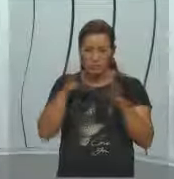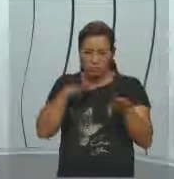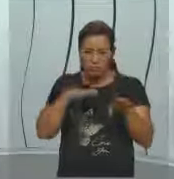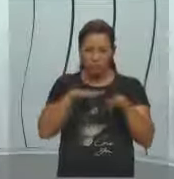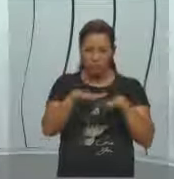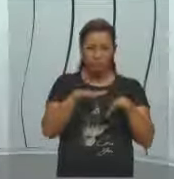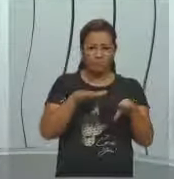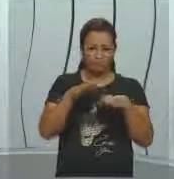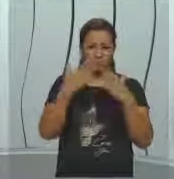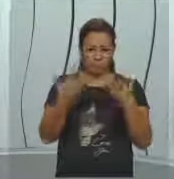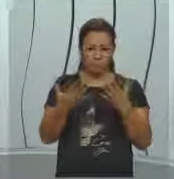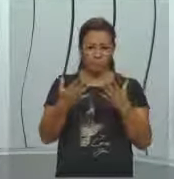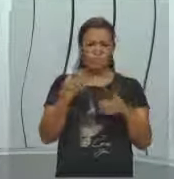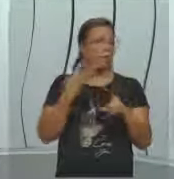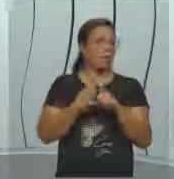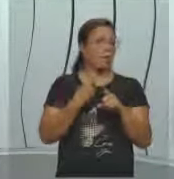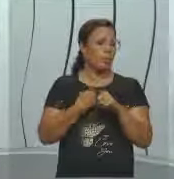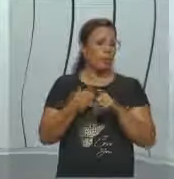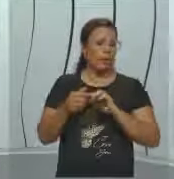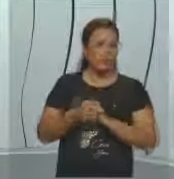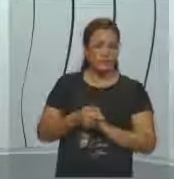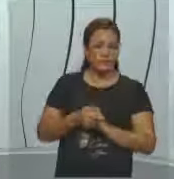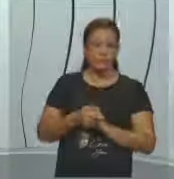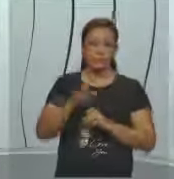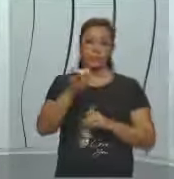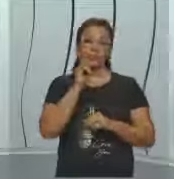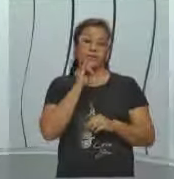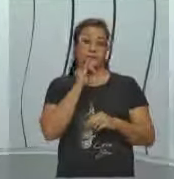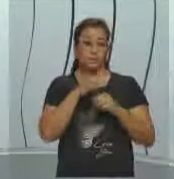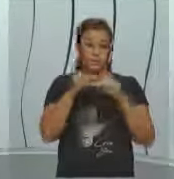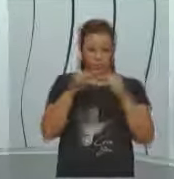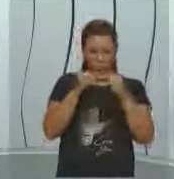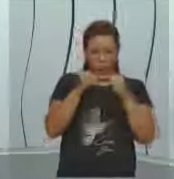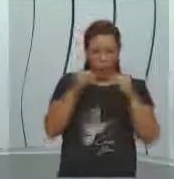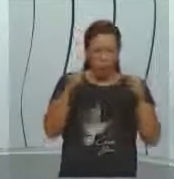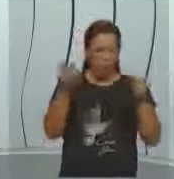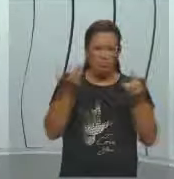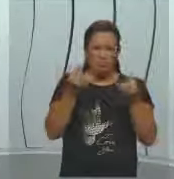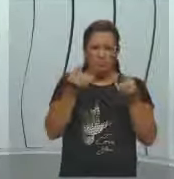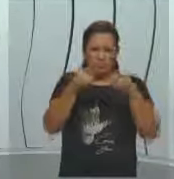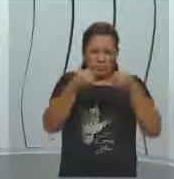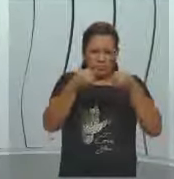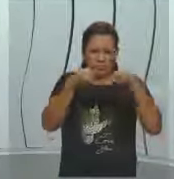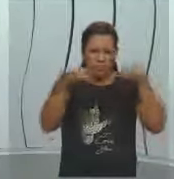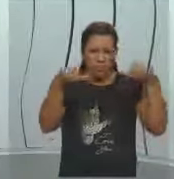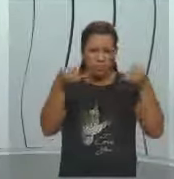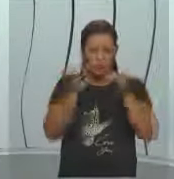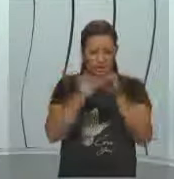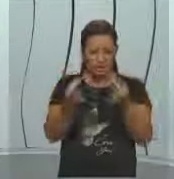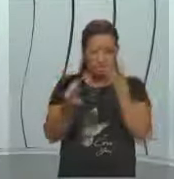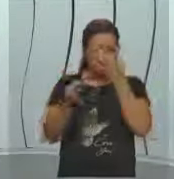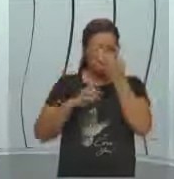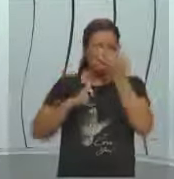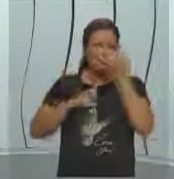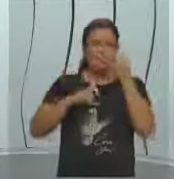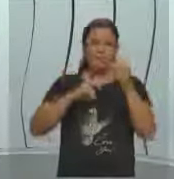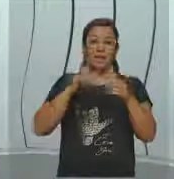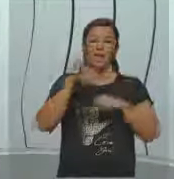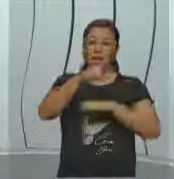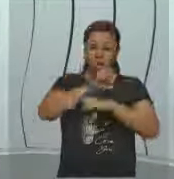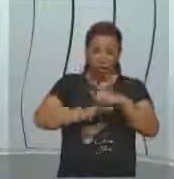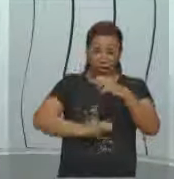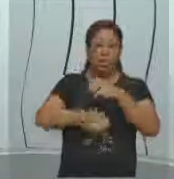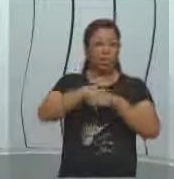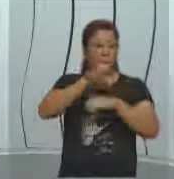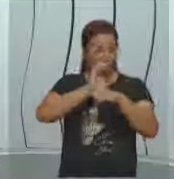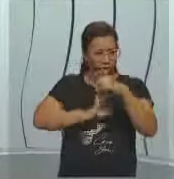sublinhei a expressão movimento ordenado ali? Se eu pego um pedaço de fio simples, sem nada, ele possui elétrons livres em